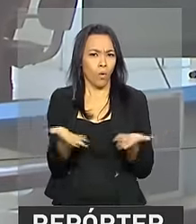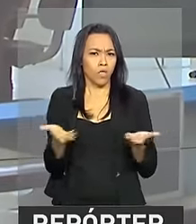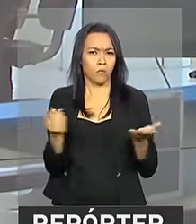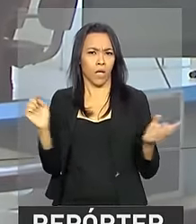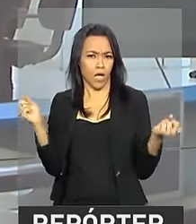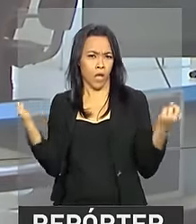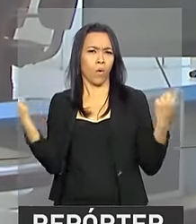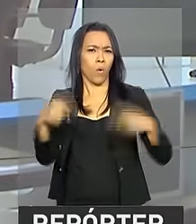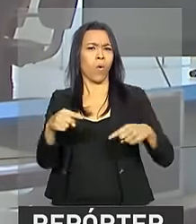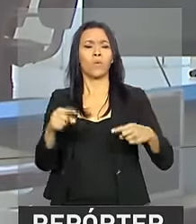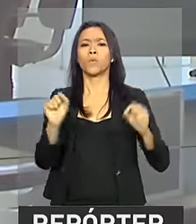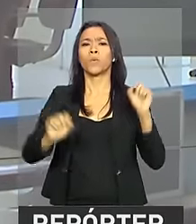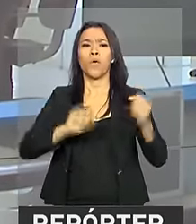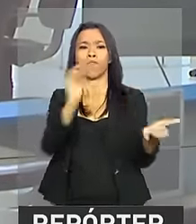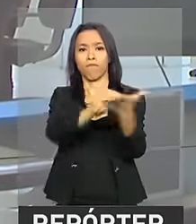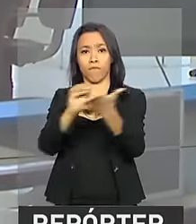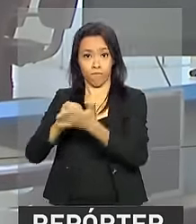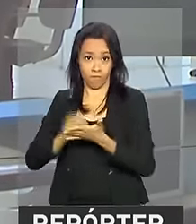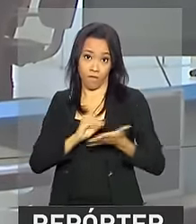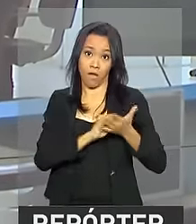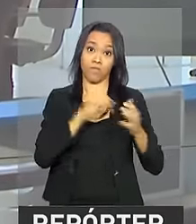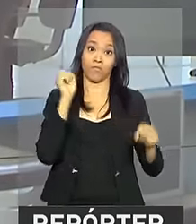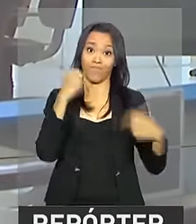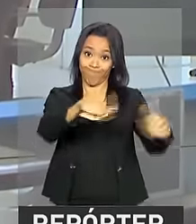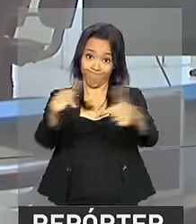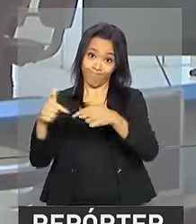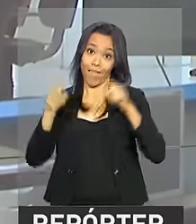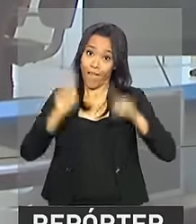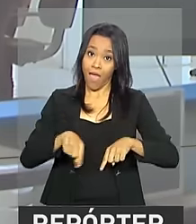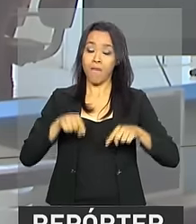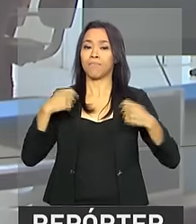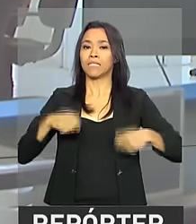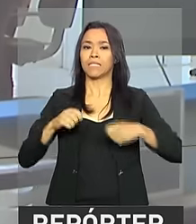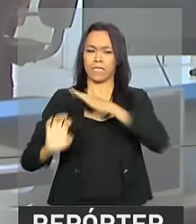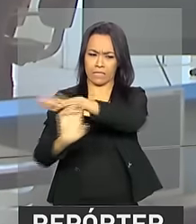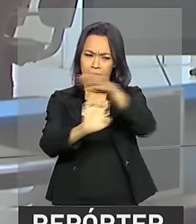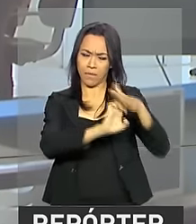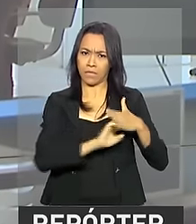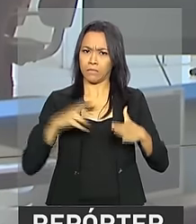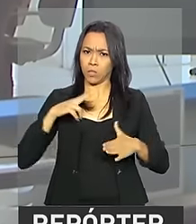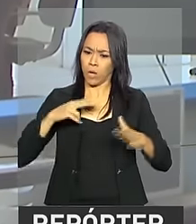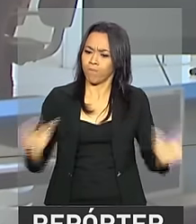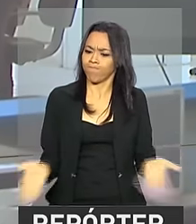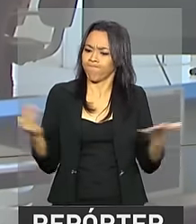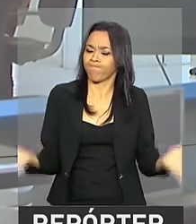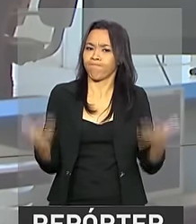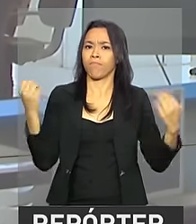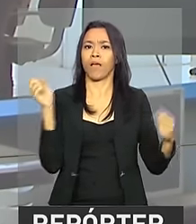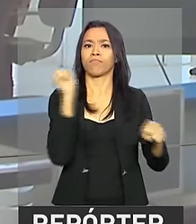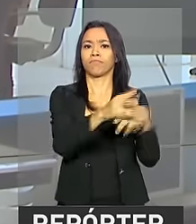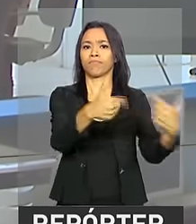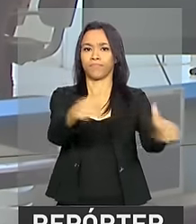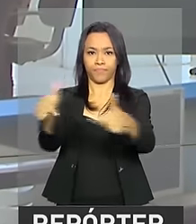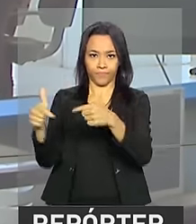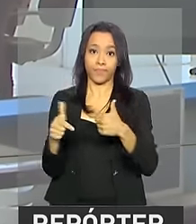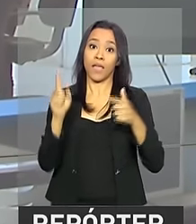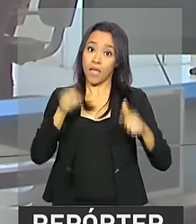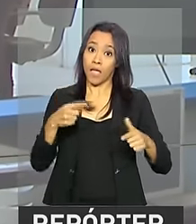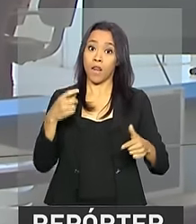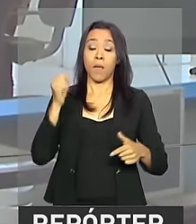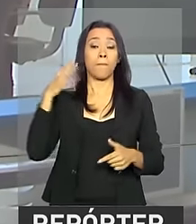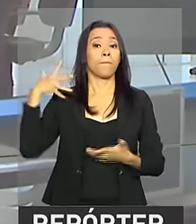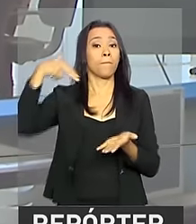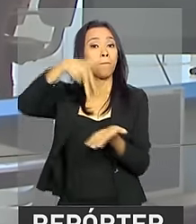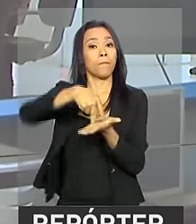o desemprego é preciso incentivar o setor privado. Ele participou de um seminário sobre infraestrutura